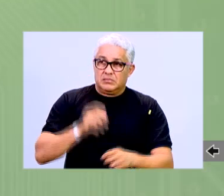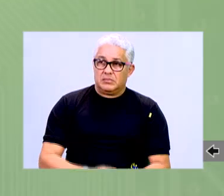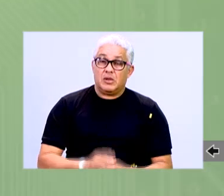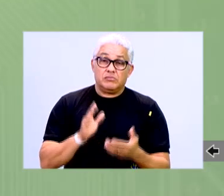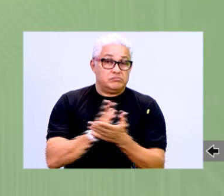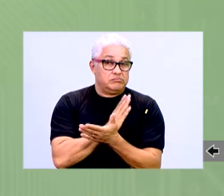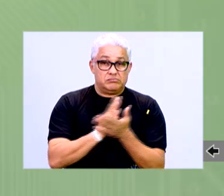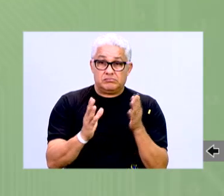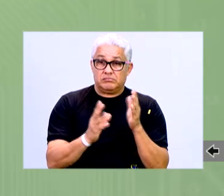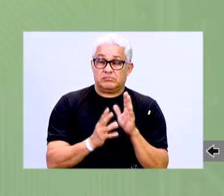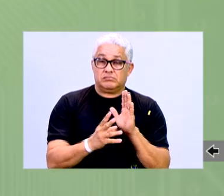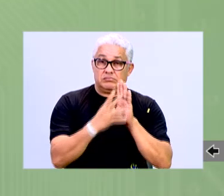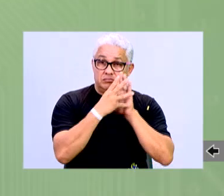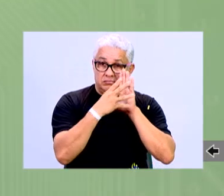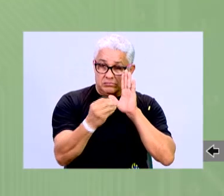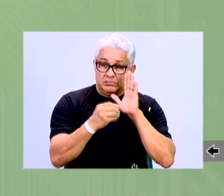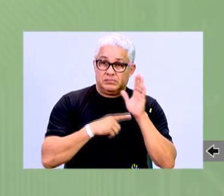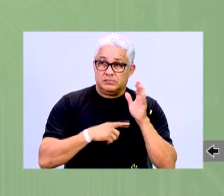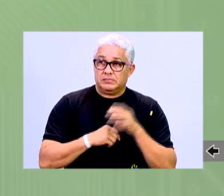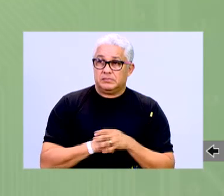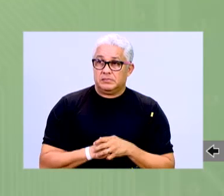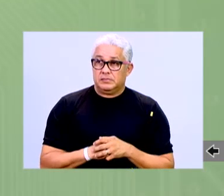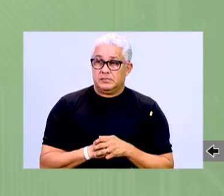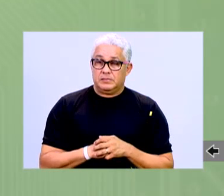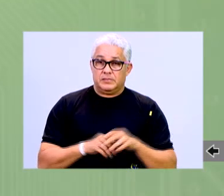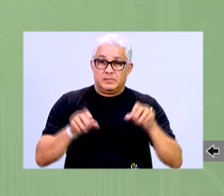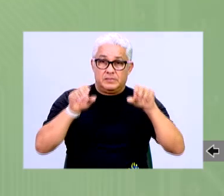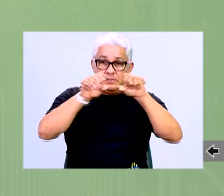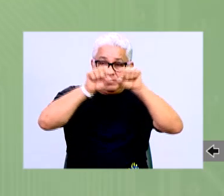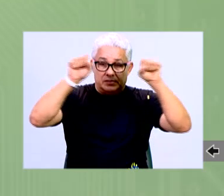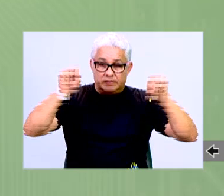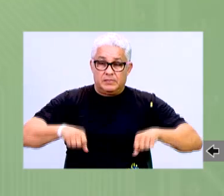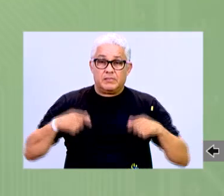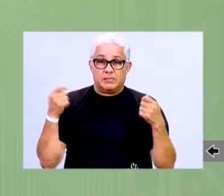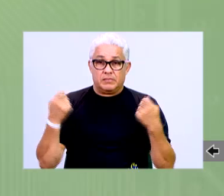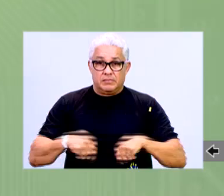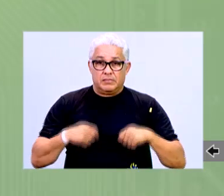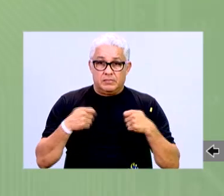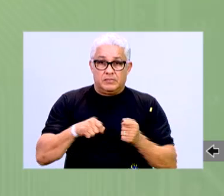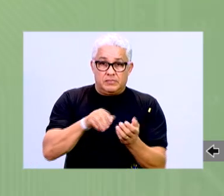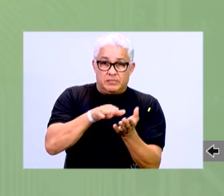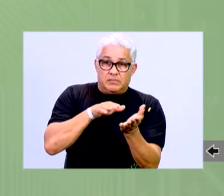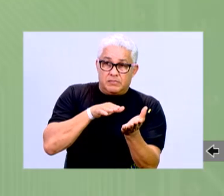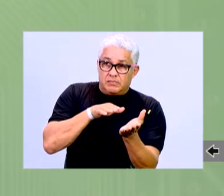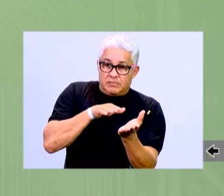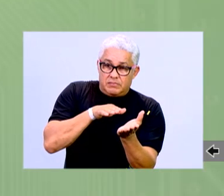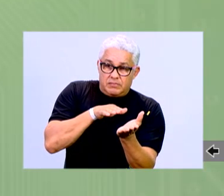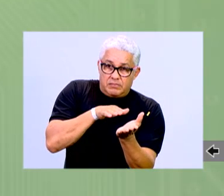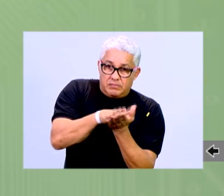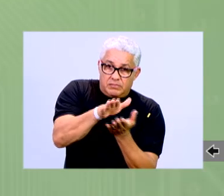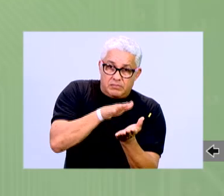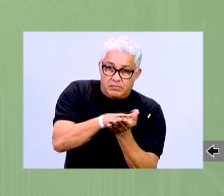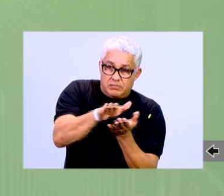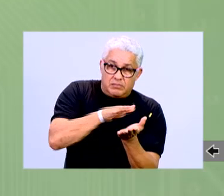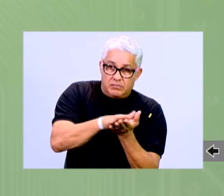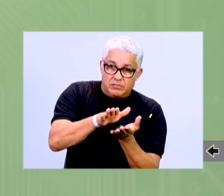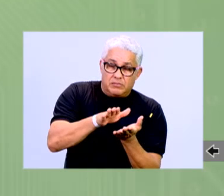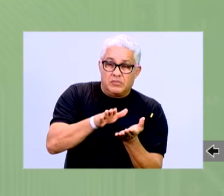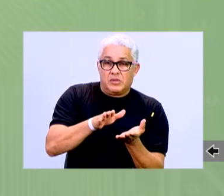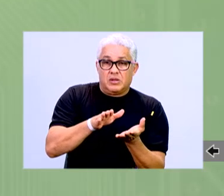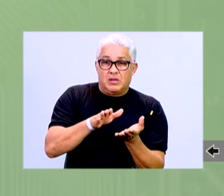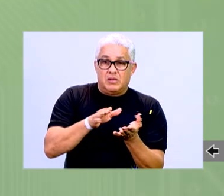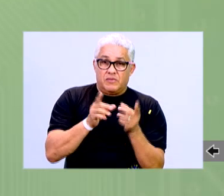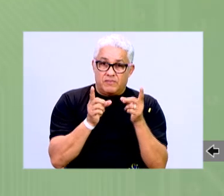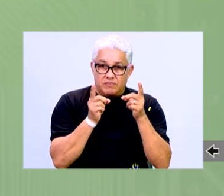Alguns exemplos de requisitos são: o sistema deverá imprimir a nota fiscal de venda